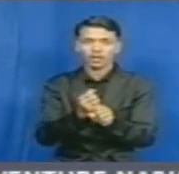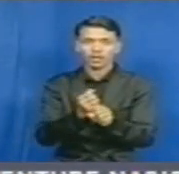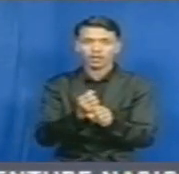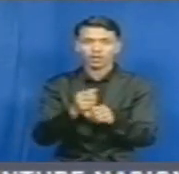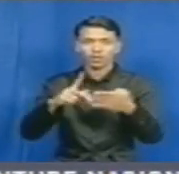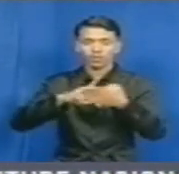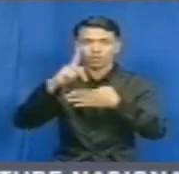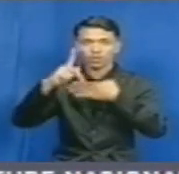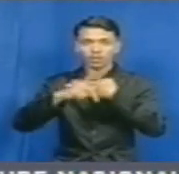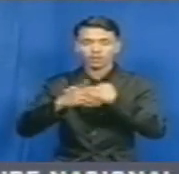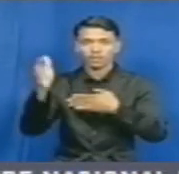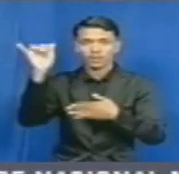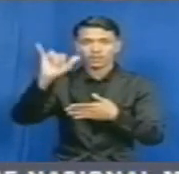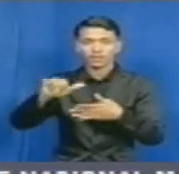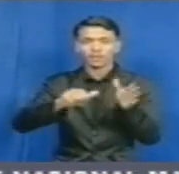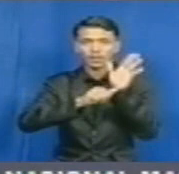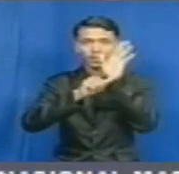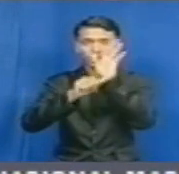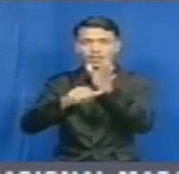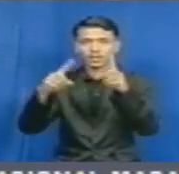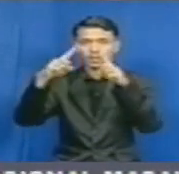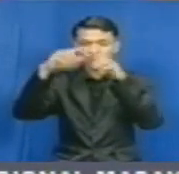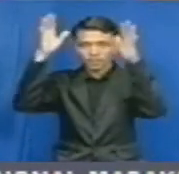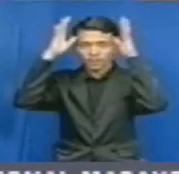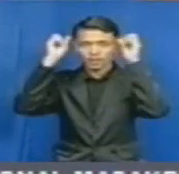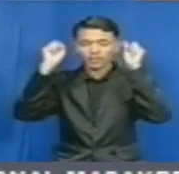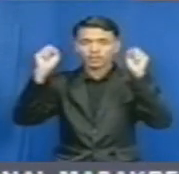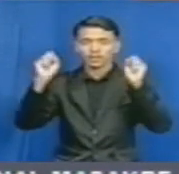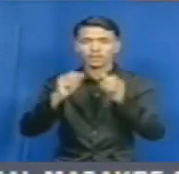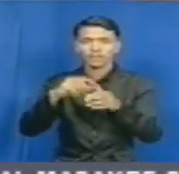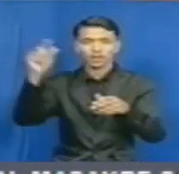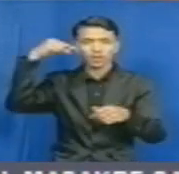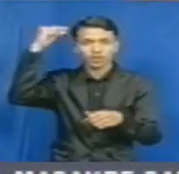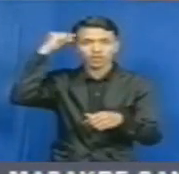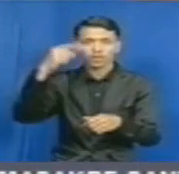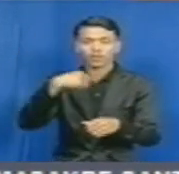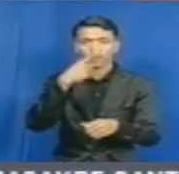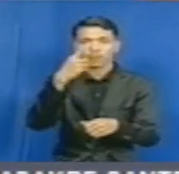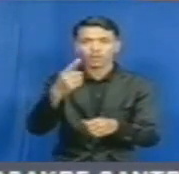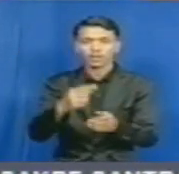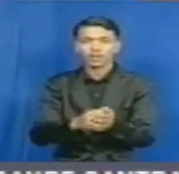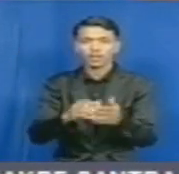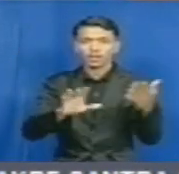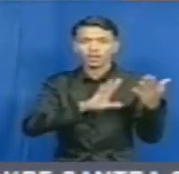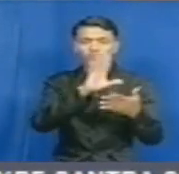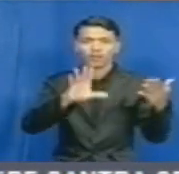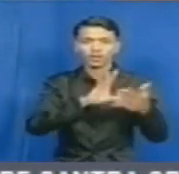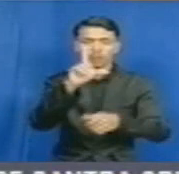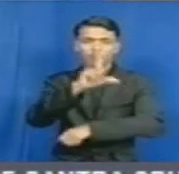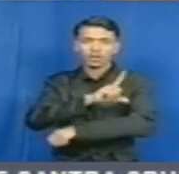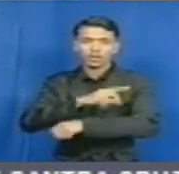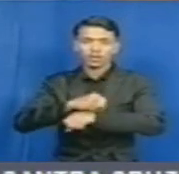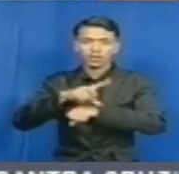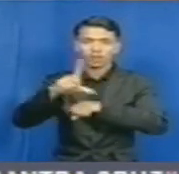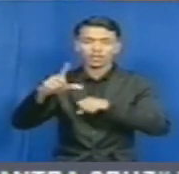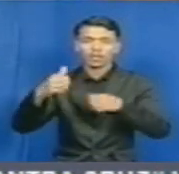programa. Serenema que apresenta a Silêncio Presidente da República. Governante né, informa, evento nacional comemora a